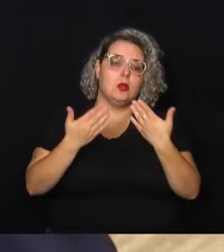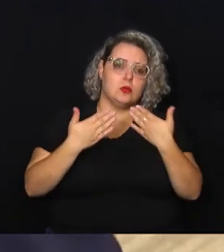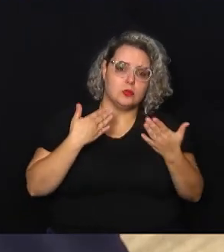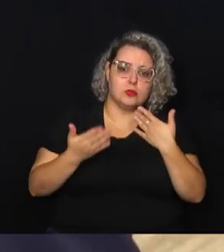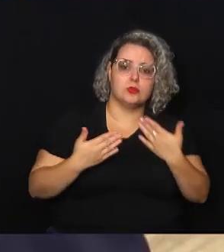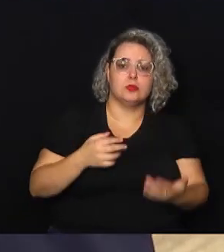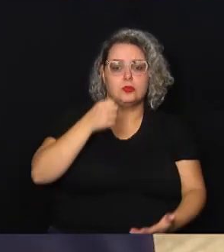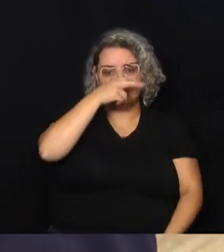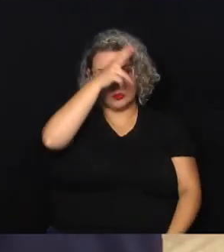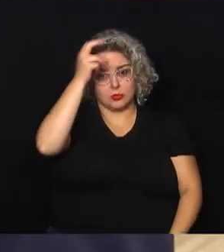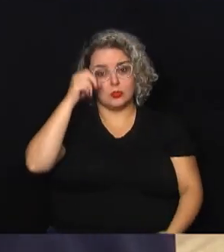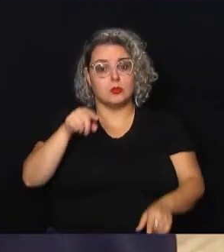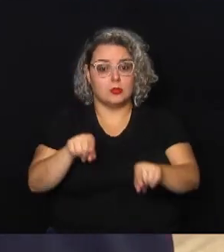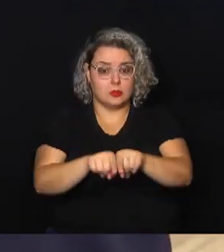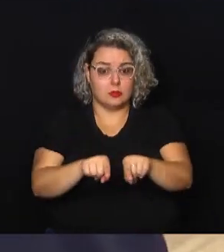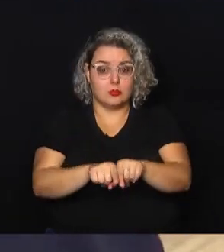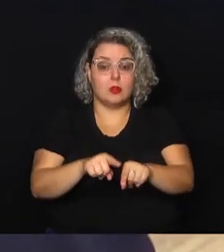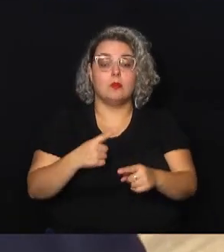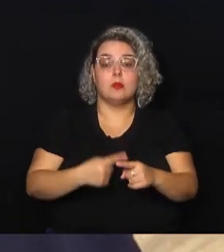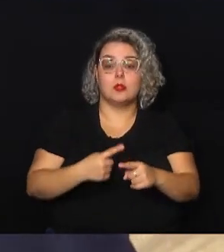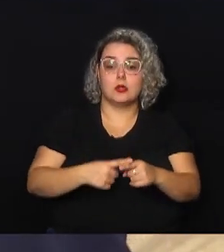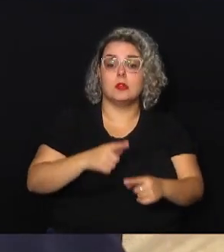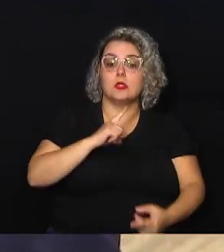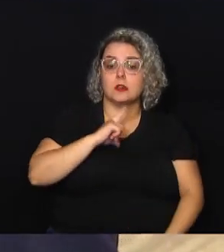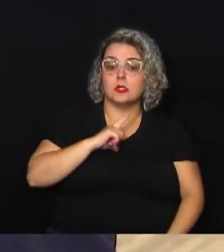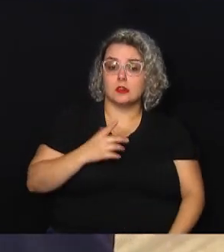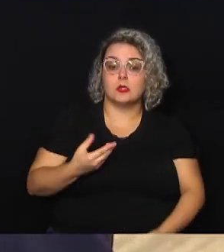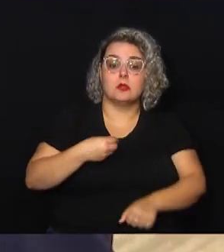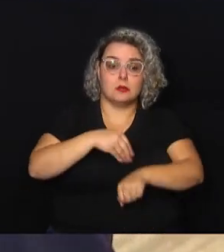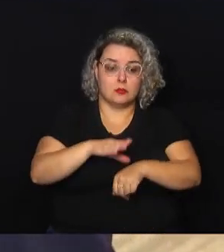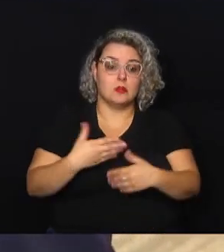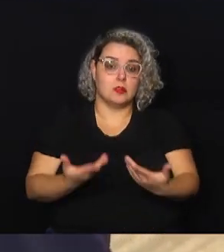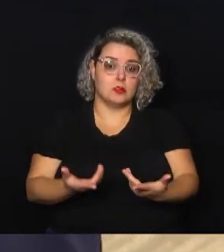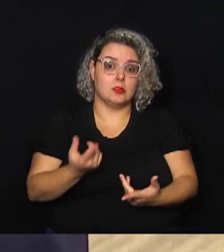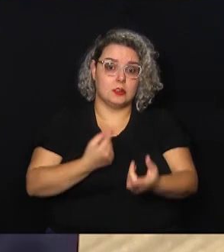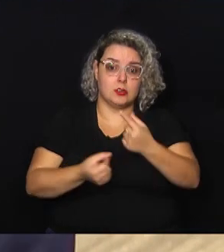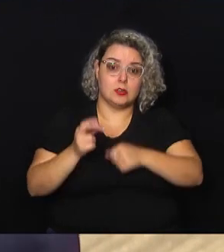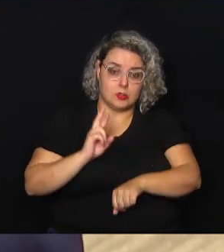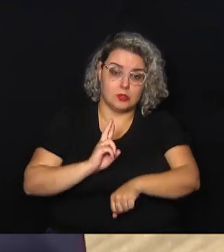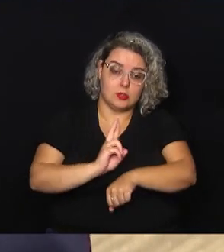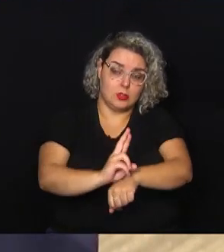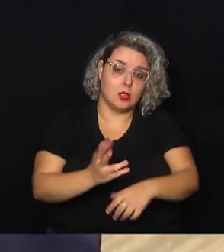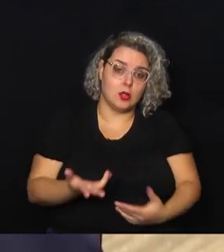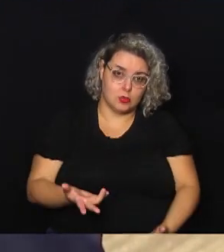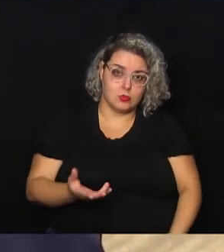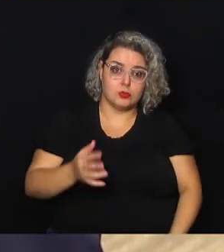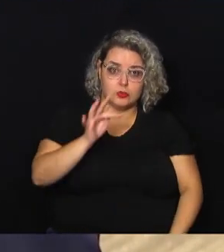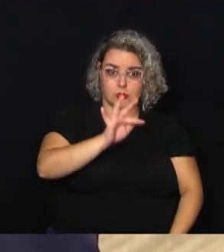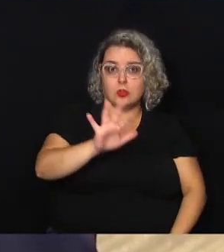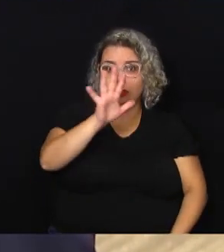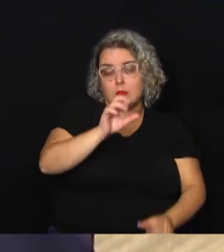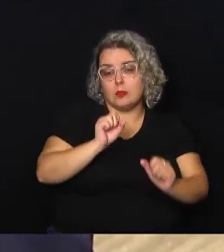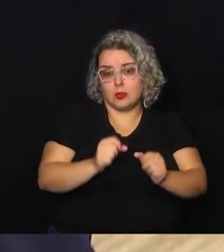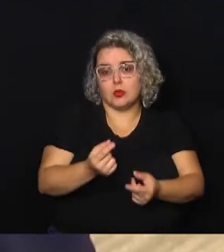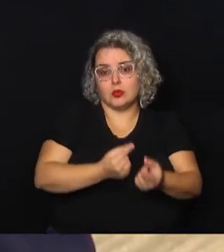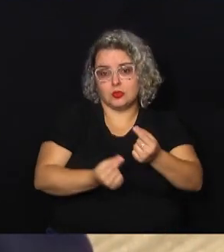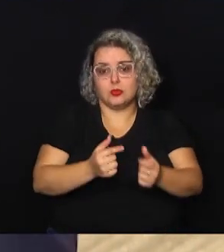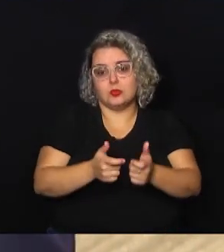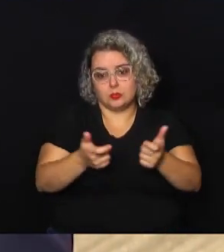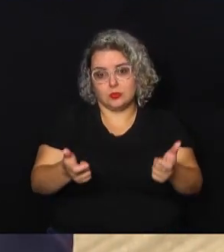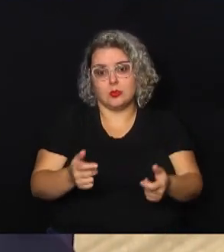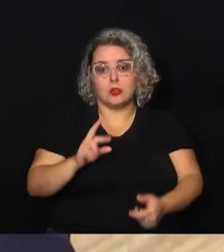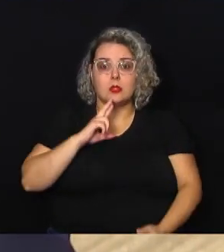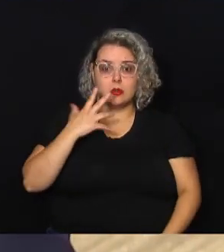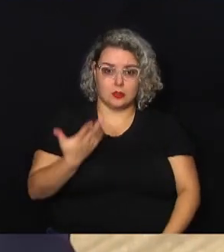com o prefeito inclusive porque nós vamos ter essa encaminhamento de recursos federais inclusive pode aumentar o orçamento para dar vazão e resolver